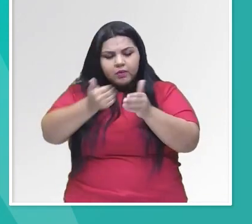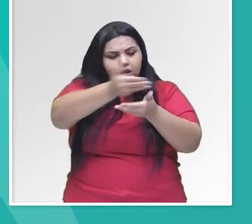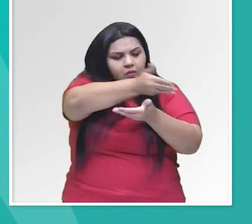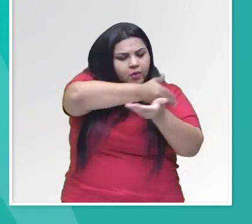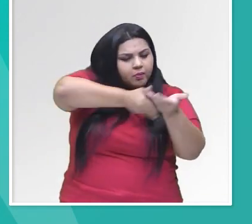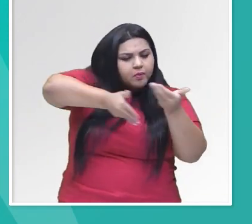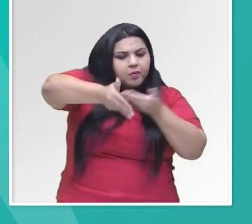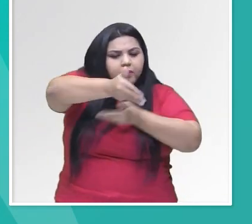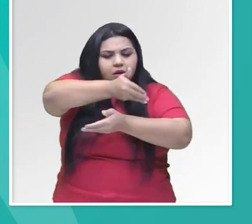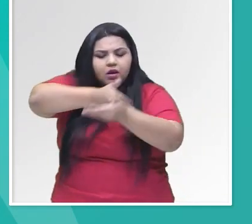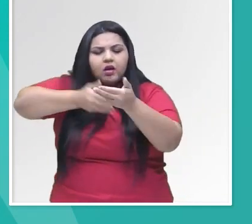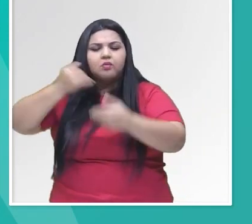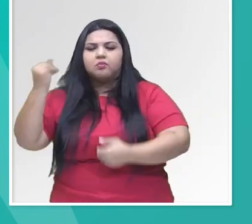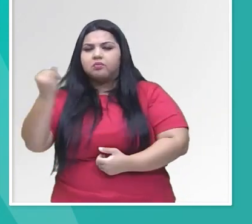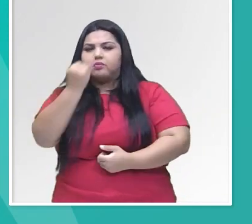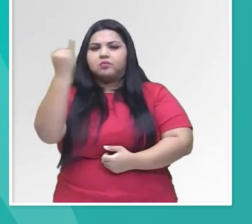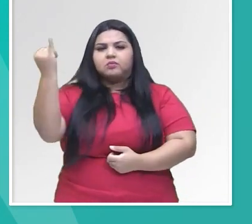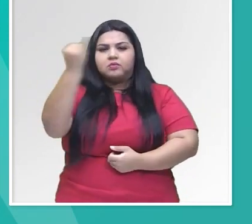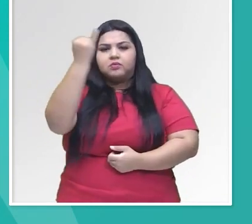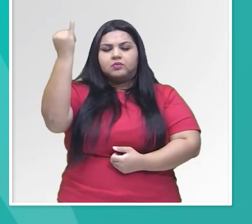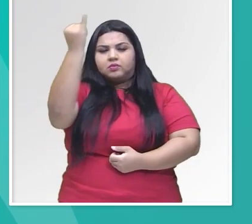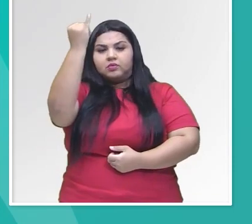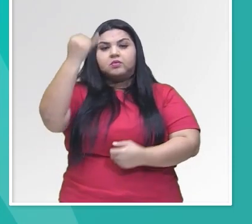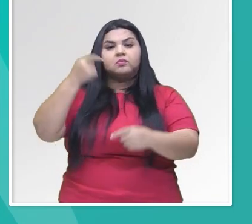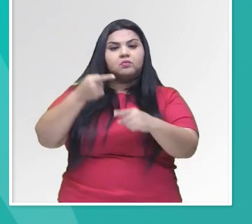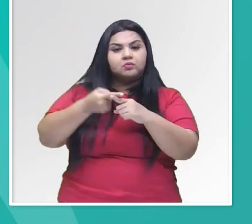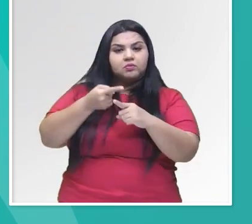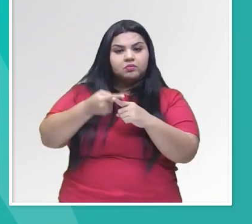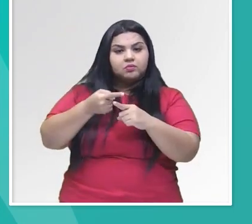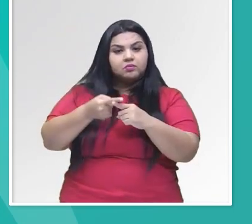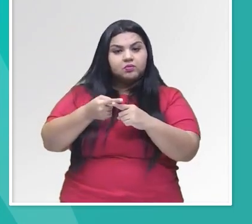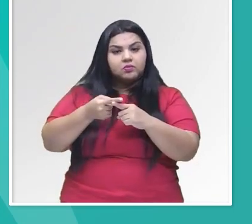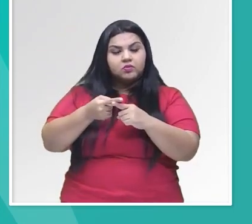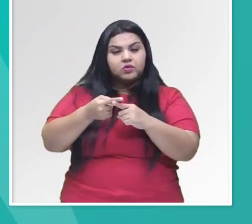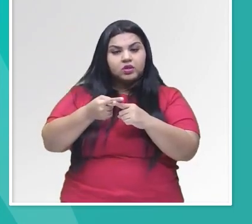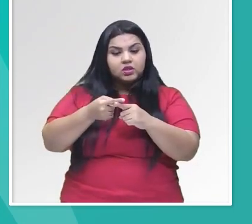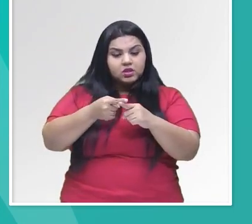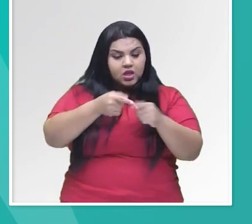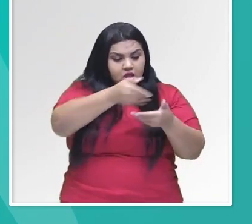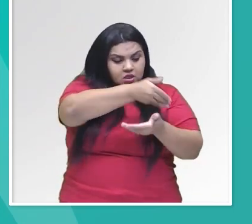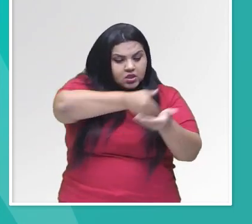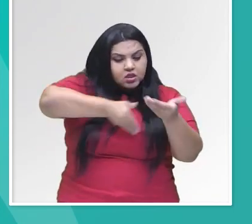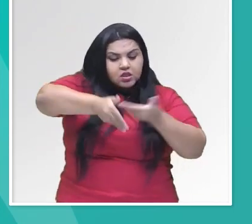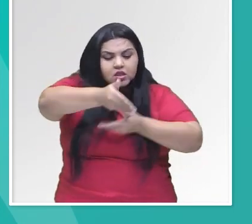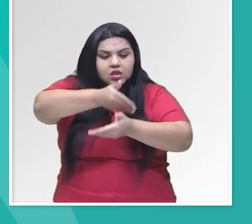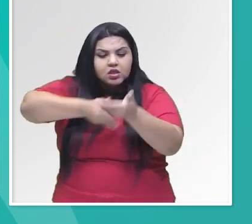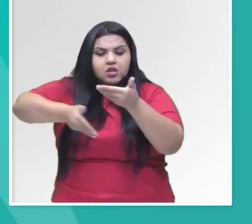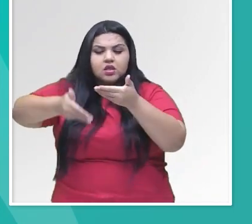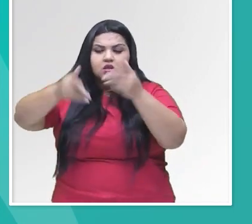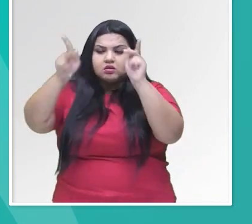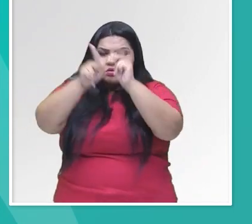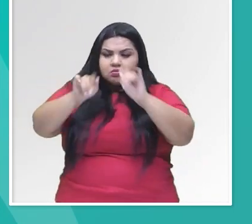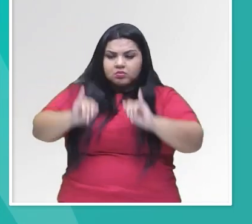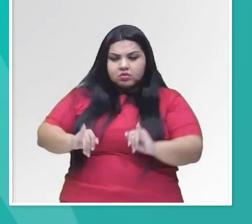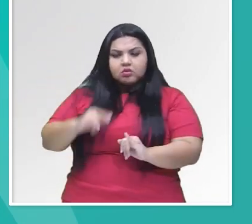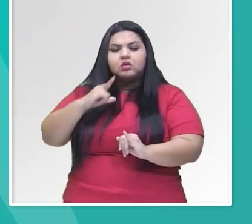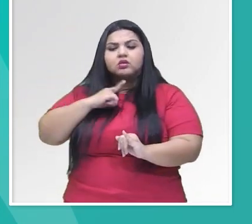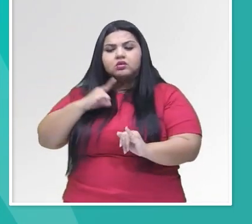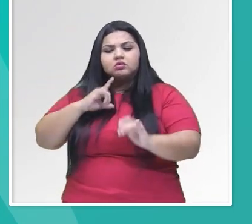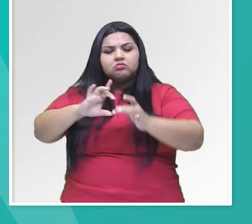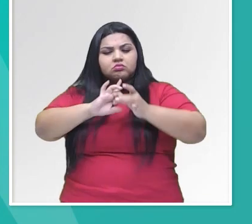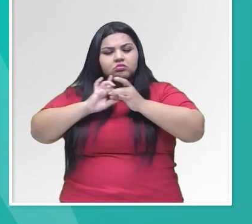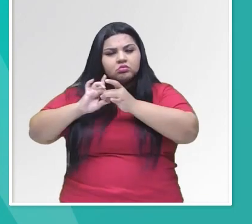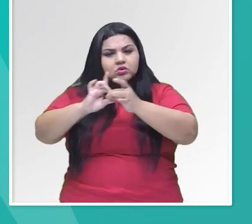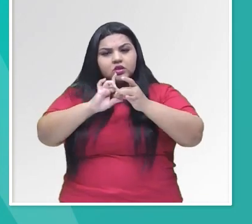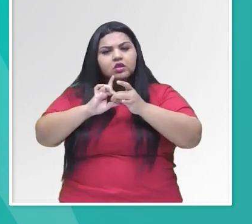é muito importante, porque é esta convivência pacífica, harmoniosa, que